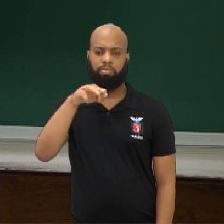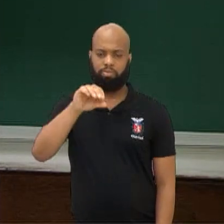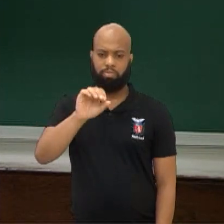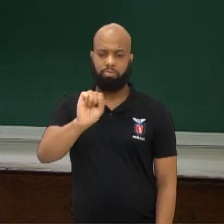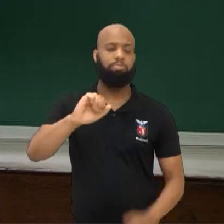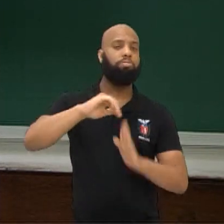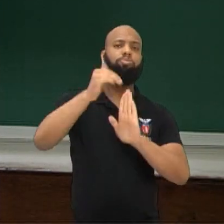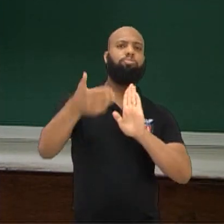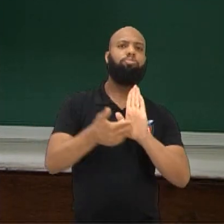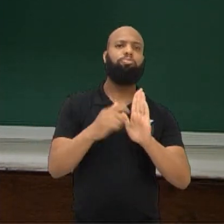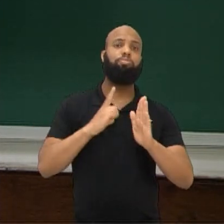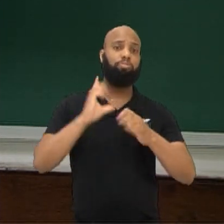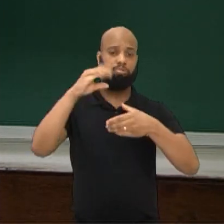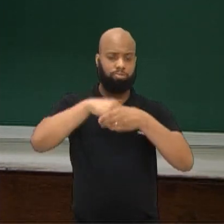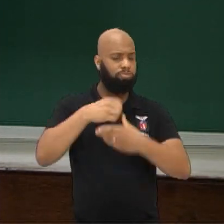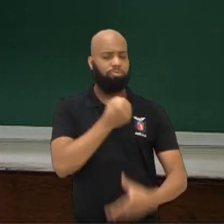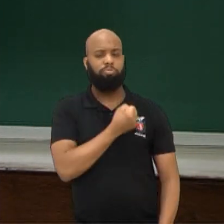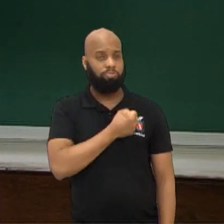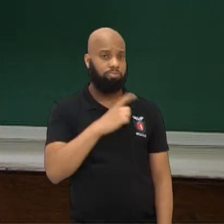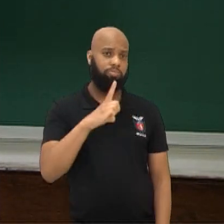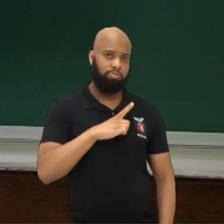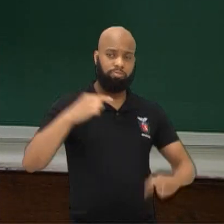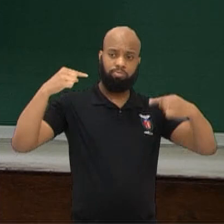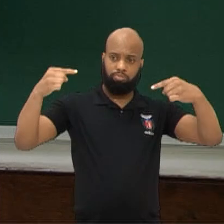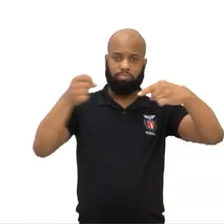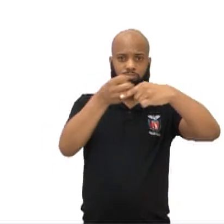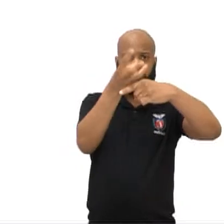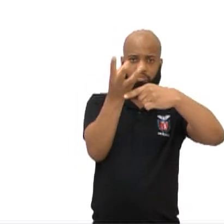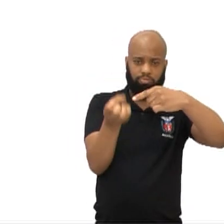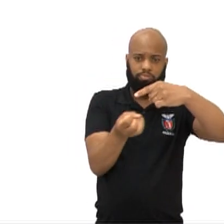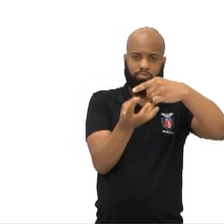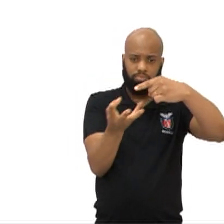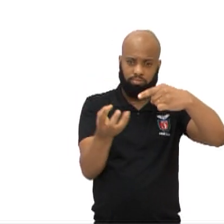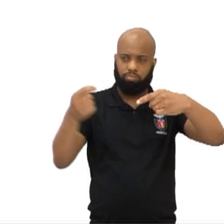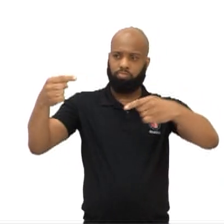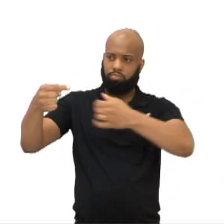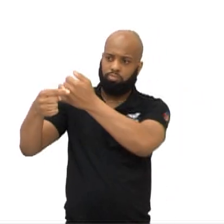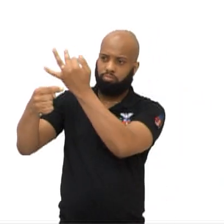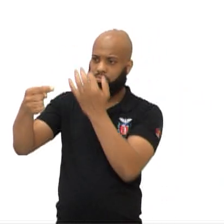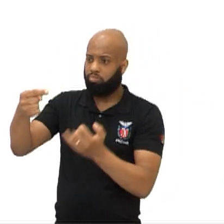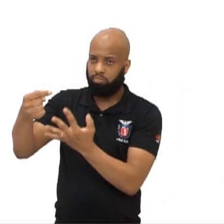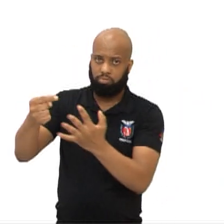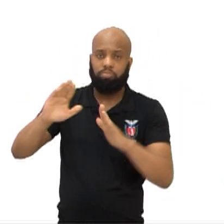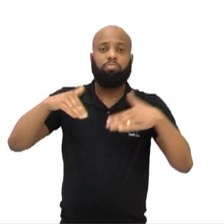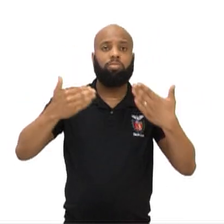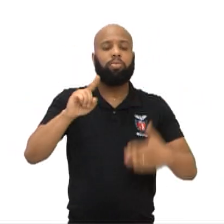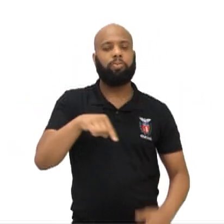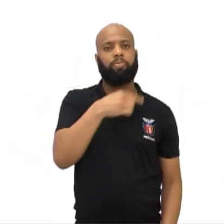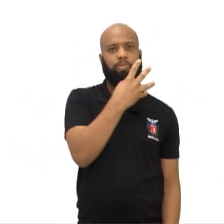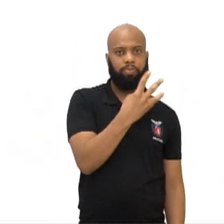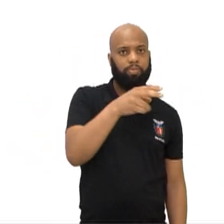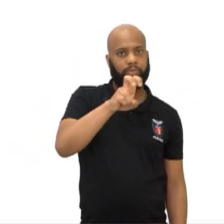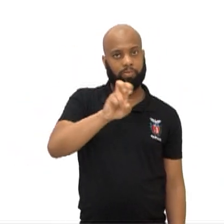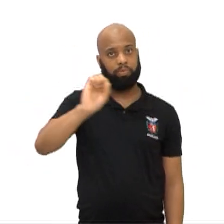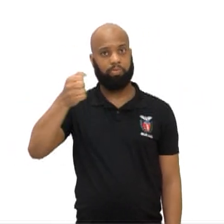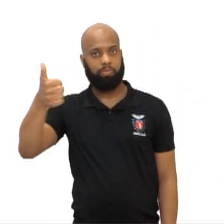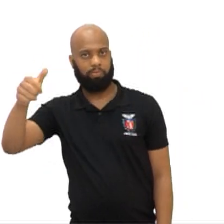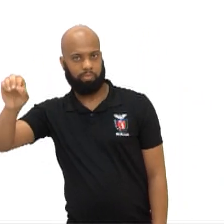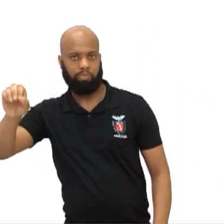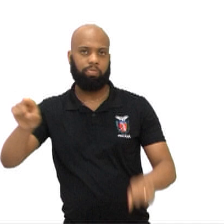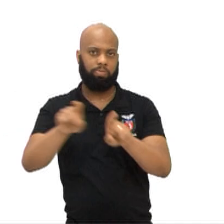o que a proporção me apresenta, todos os valores. Então, neste caso, o 4, o 5, o 8 e o 10. Então, é